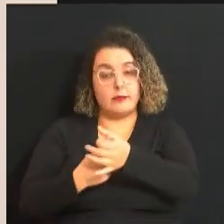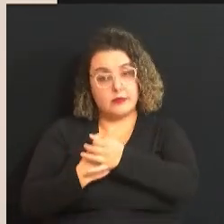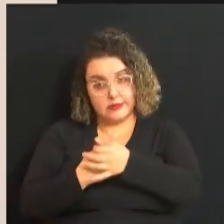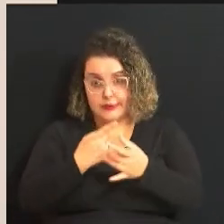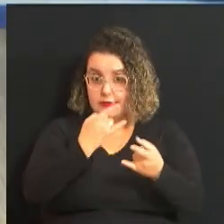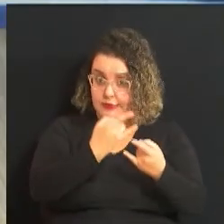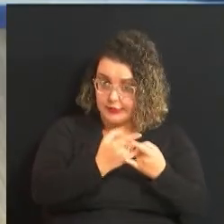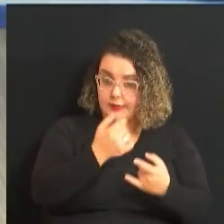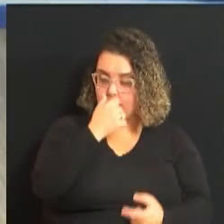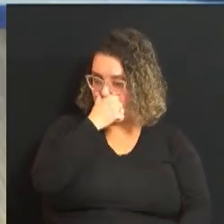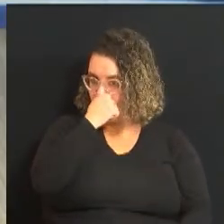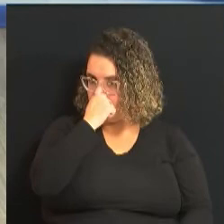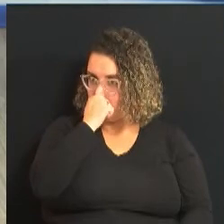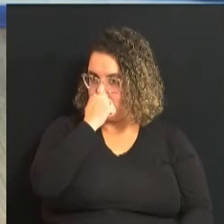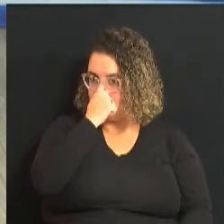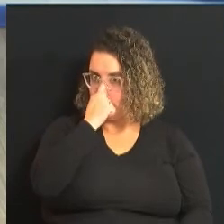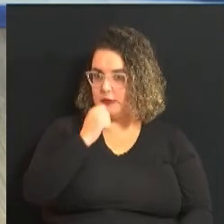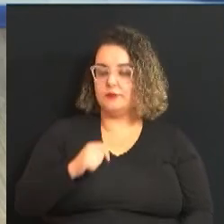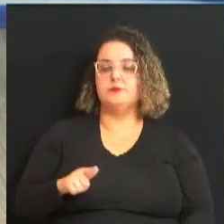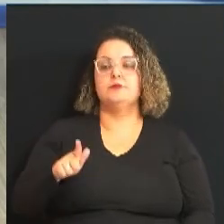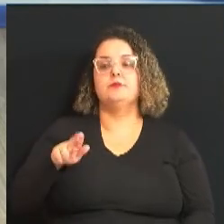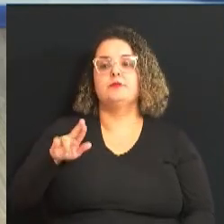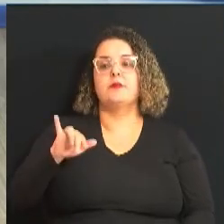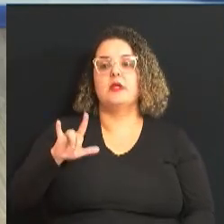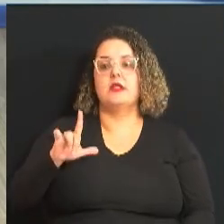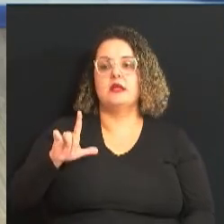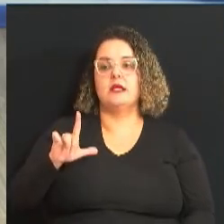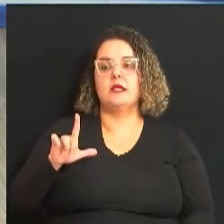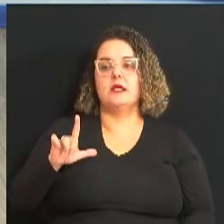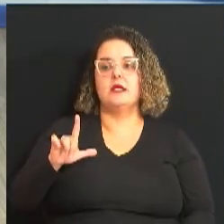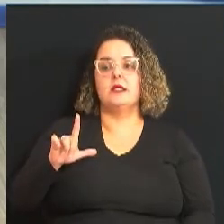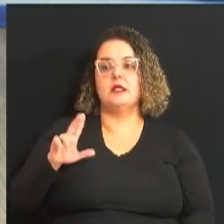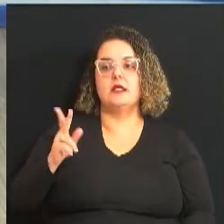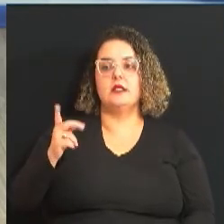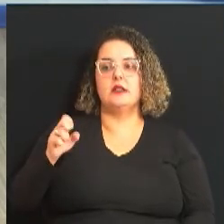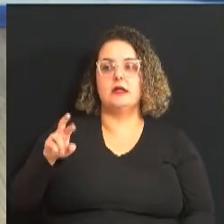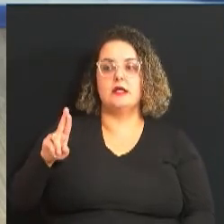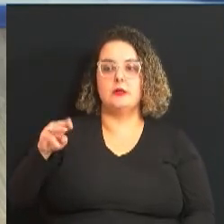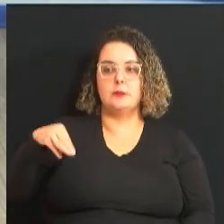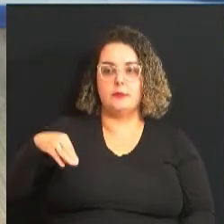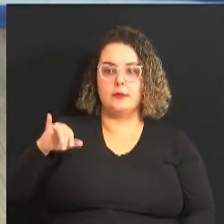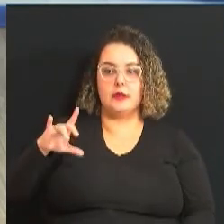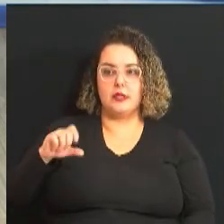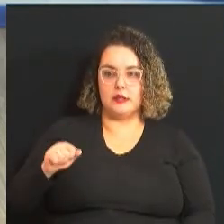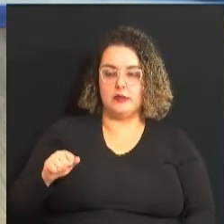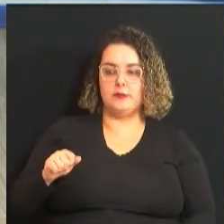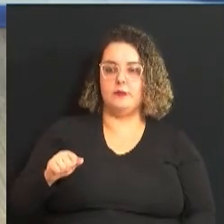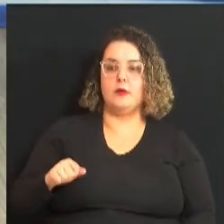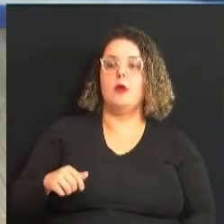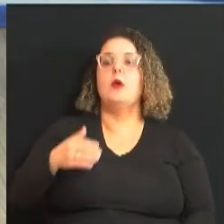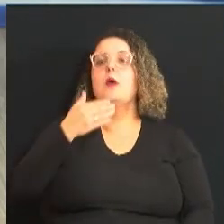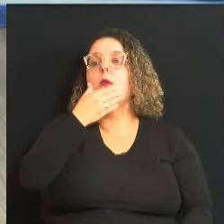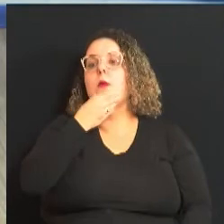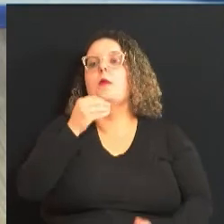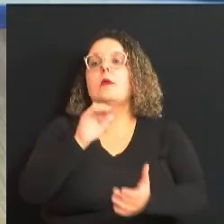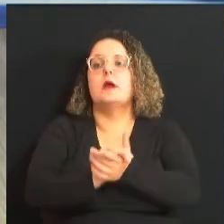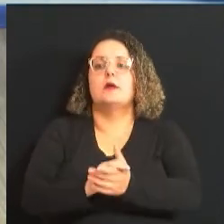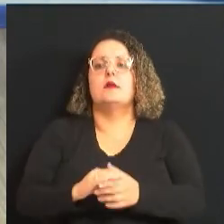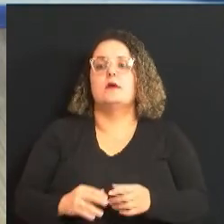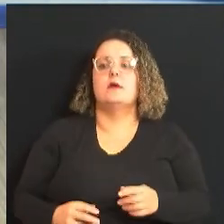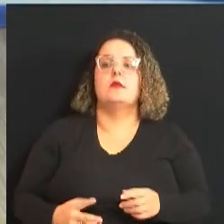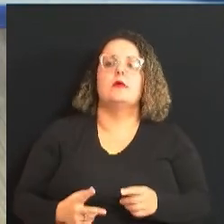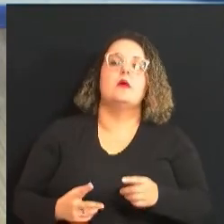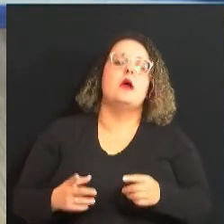Doutora, a pergunta agora é da Guilhermina, do bairro Taquaral. Meu marido fez vasectomia. Posso confiar ou